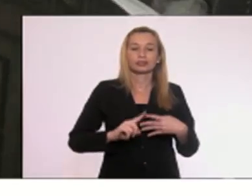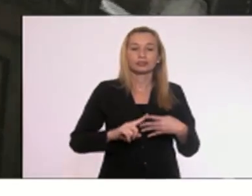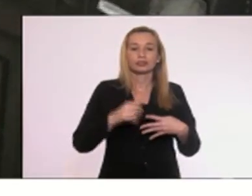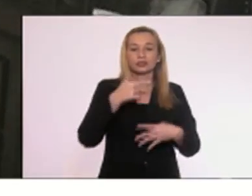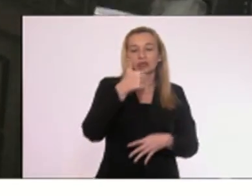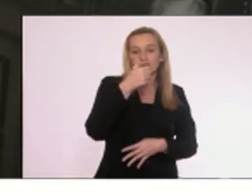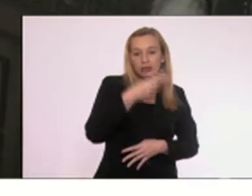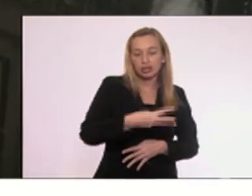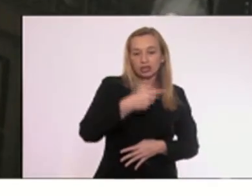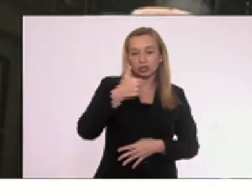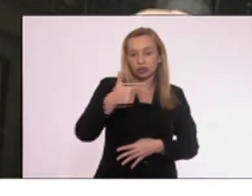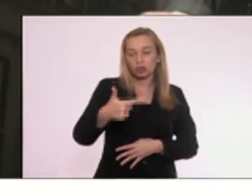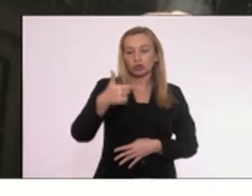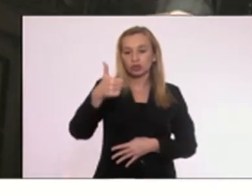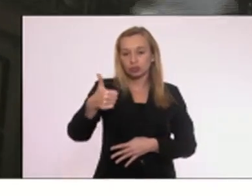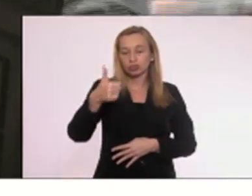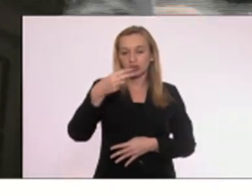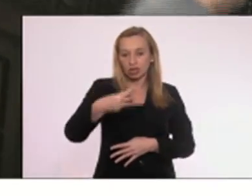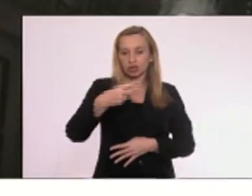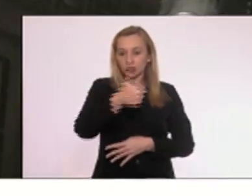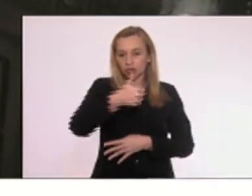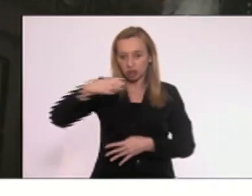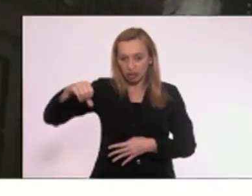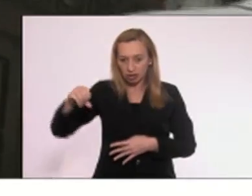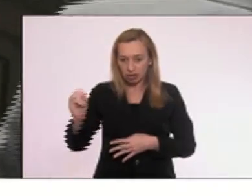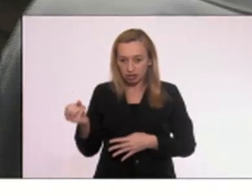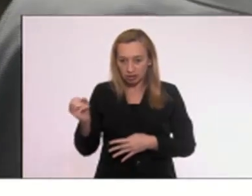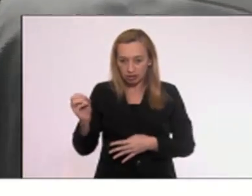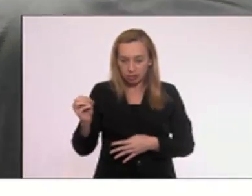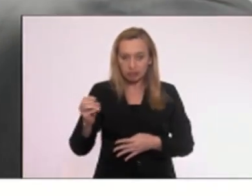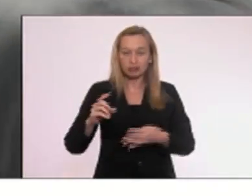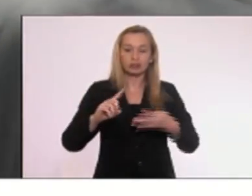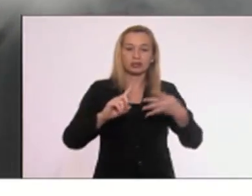Ok. 3213 de 2010.